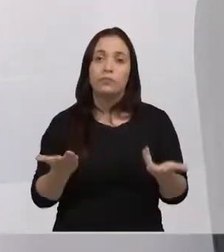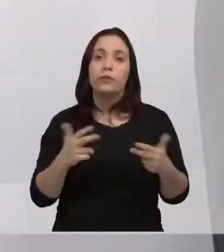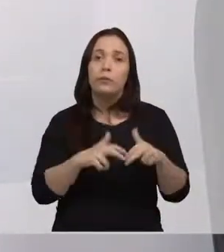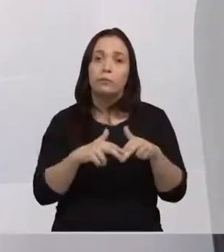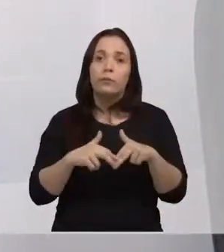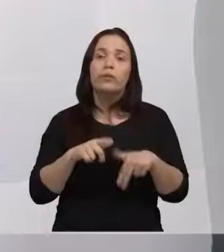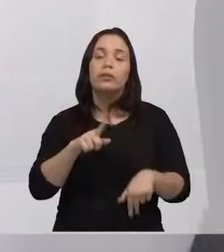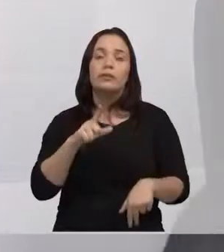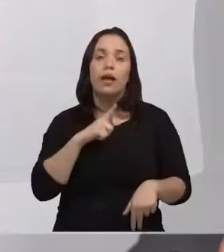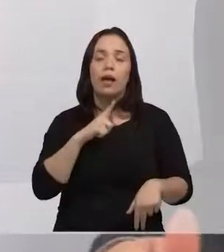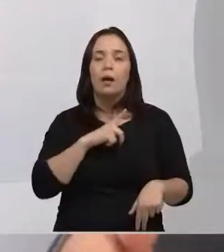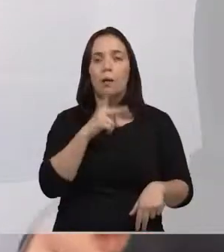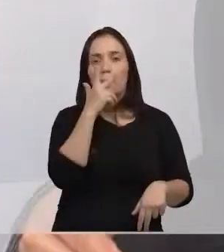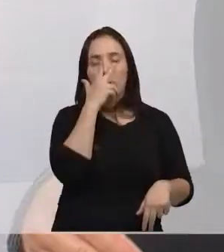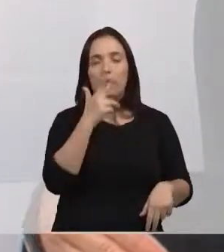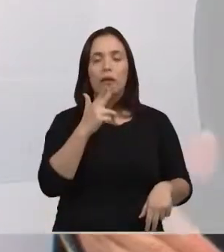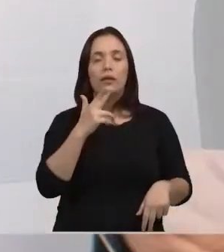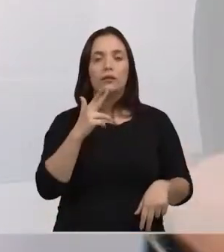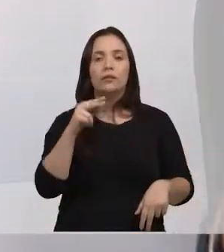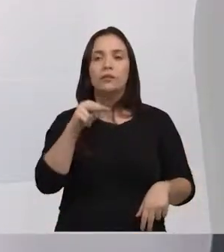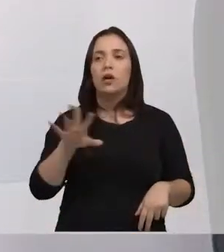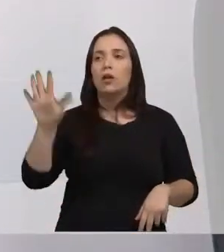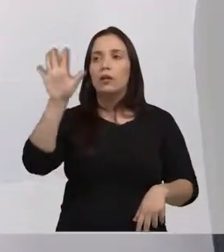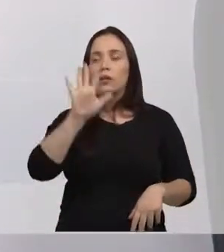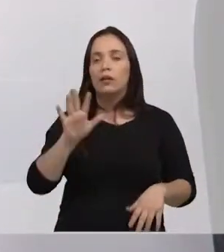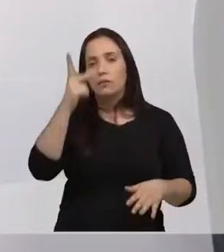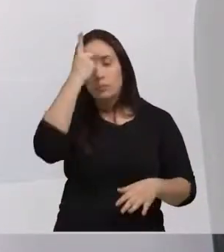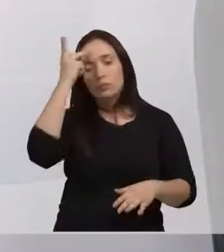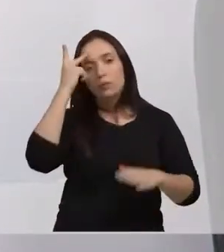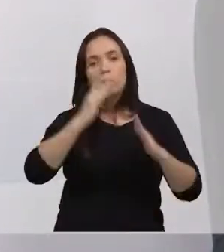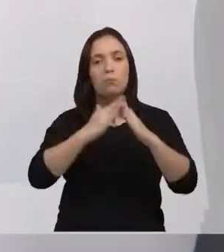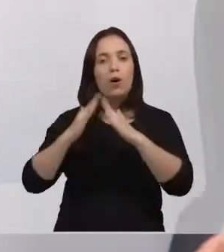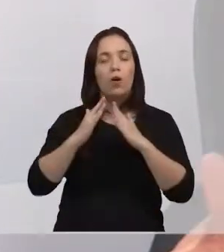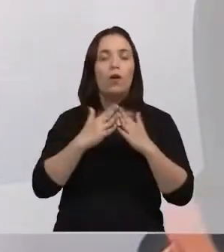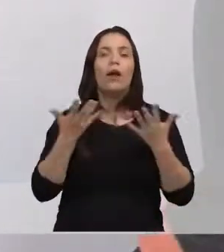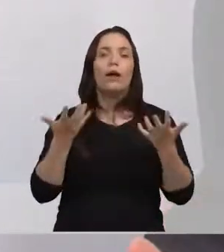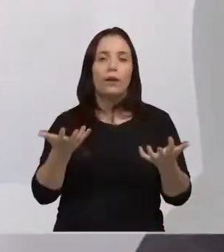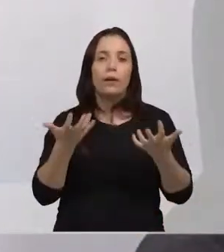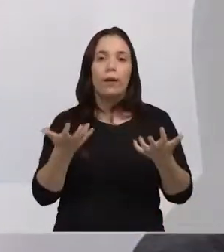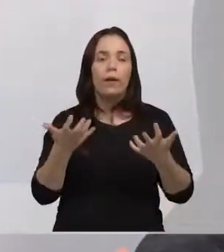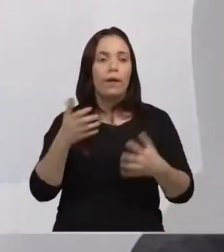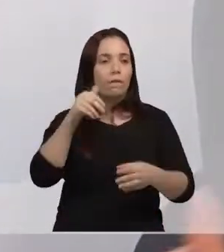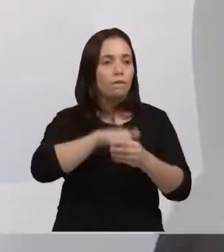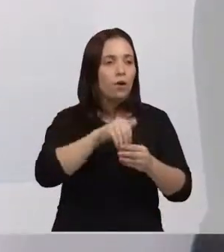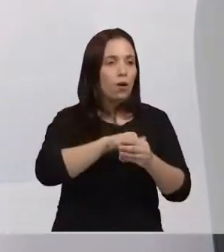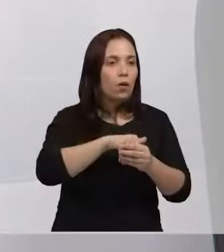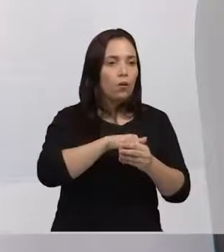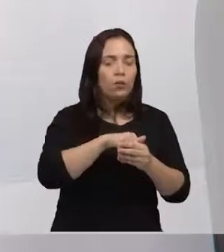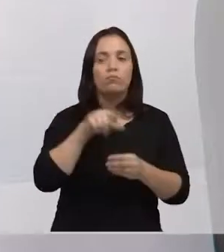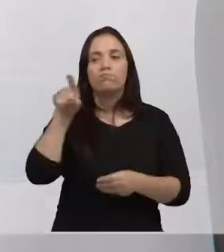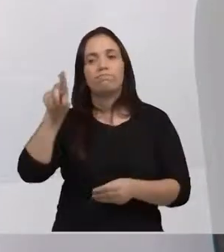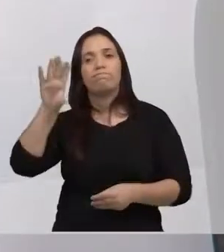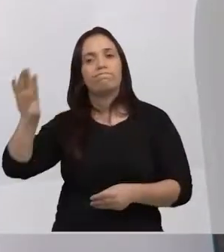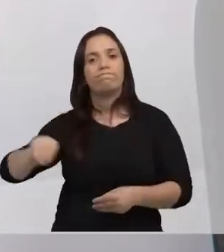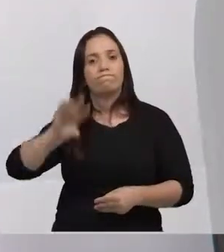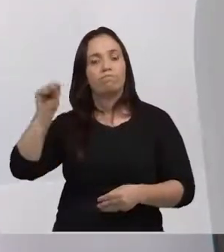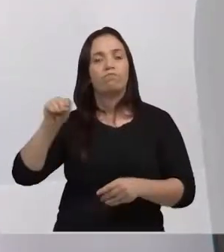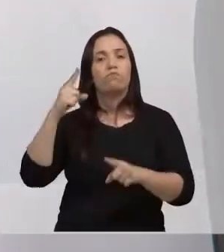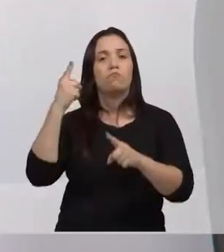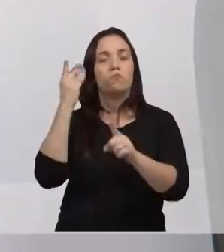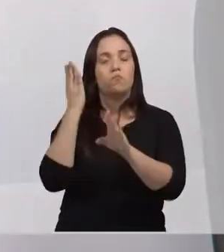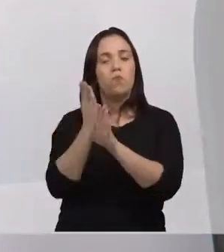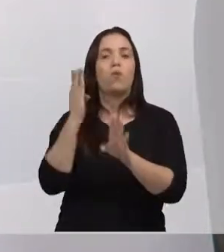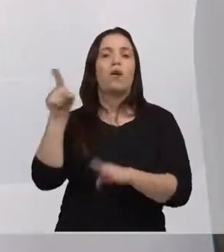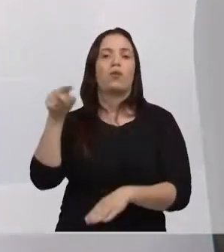esse saudosismo por parte dos nordestinos que pode ser, sim, transferido para Ciro Gomes. Por outro